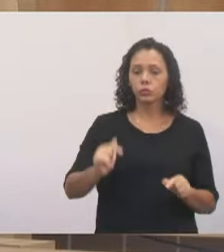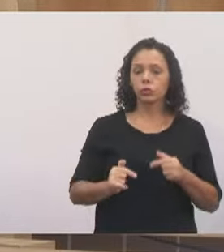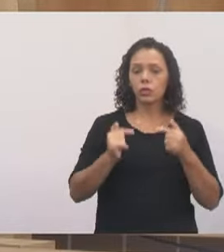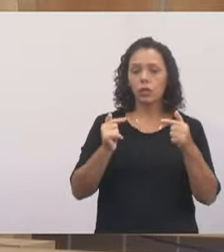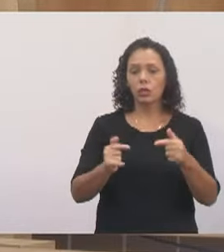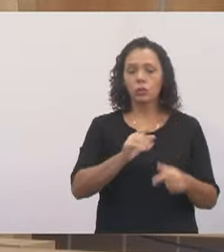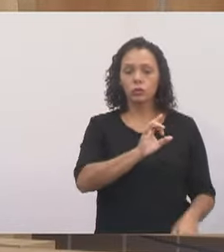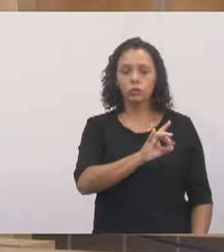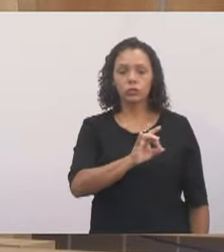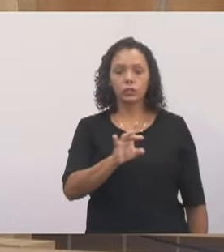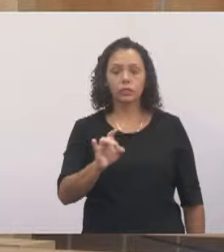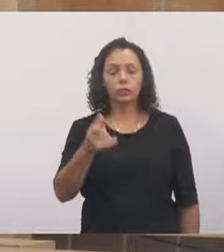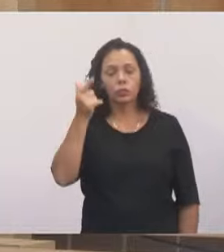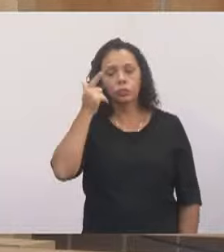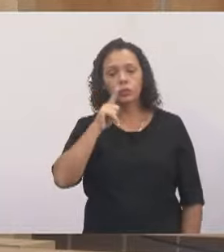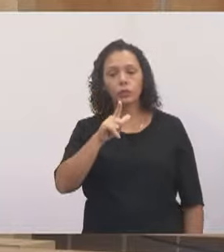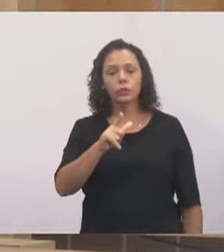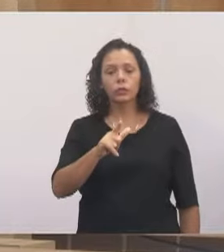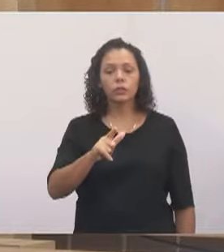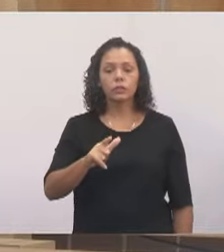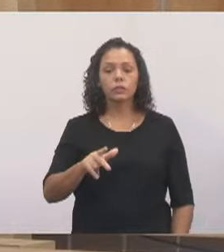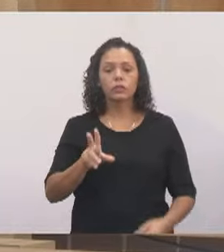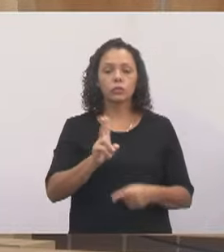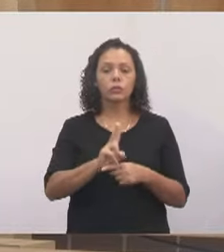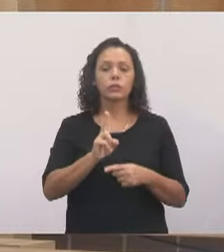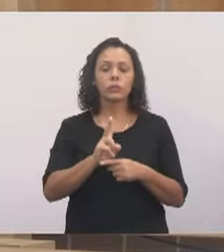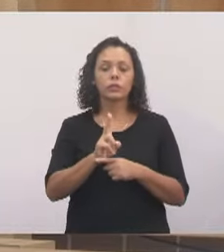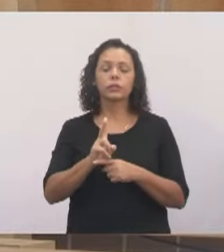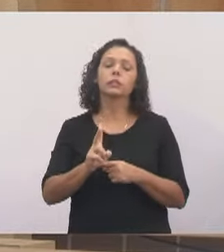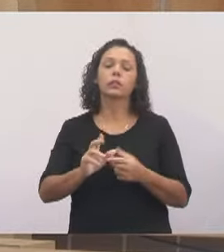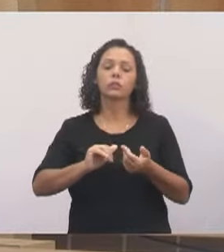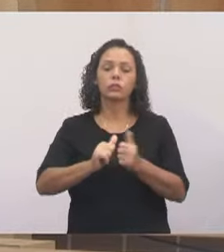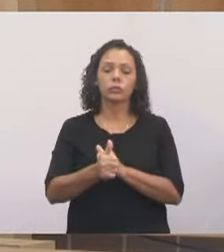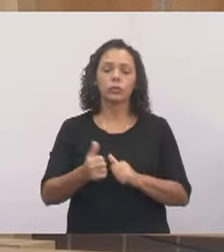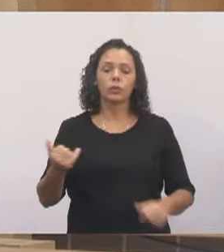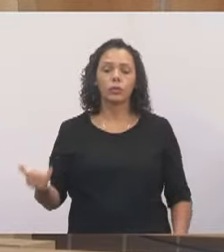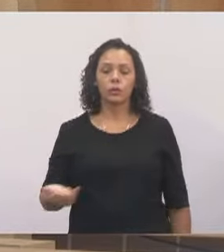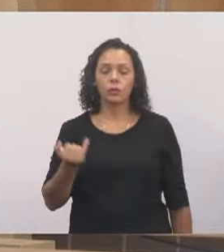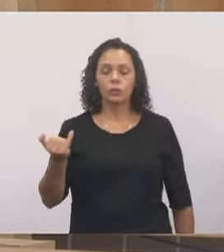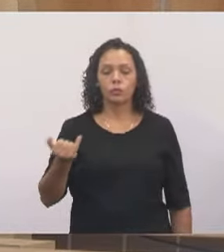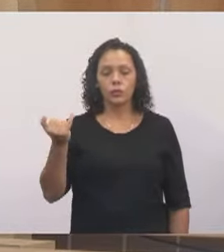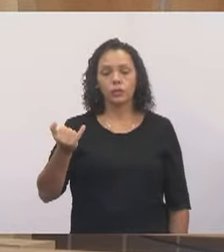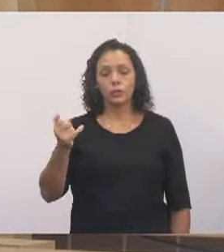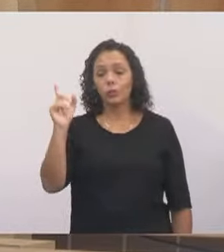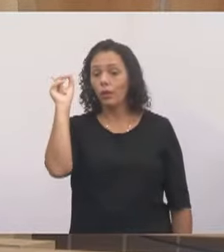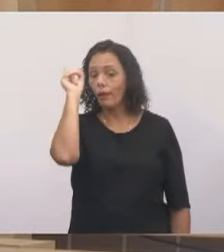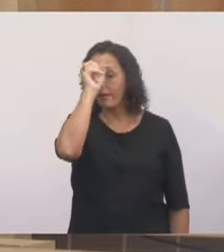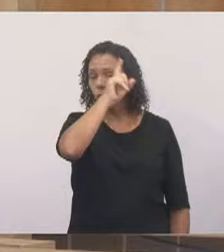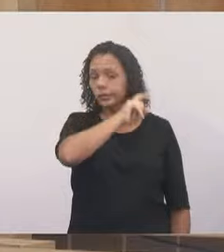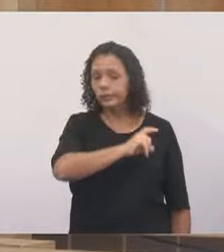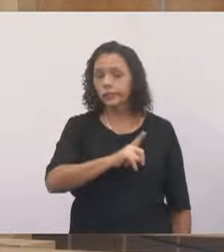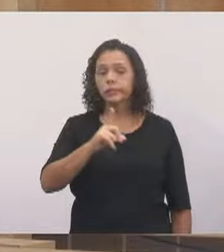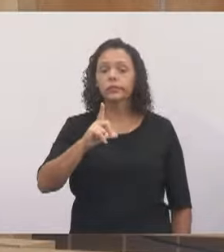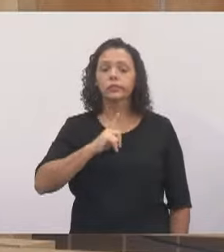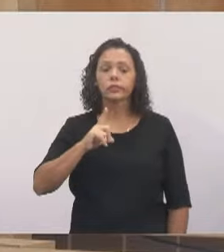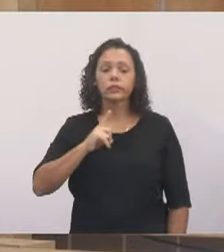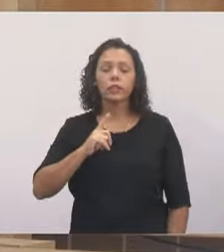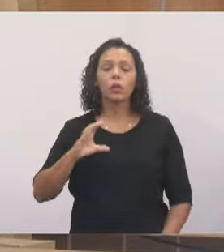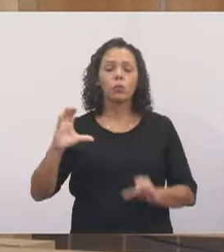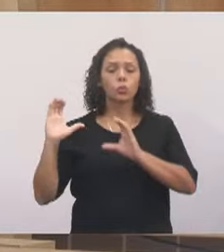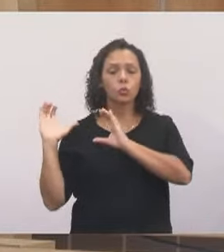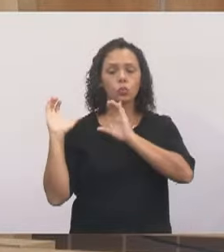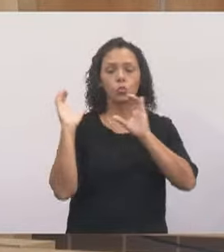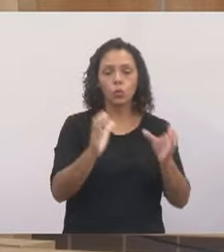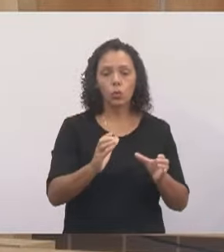cada um para manter um time de futebol, para manter qualquer tipo de esporte, é muito difícil, né? Nós temos o rugby aqui, né? O rugby